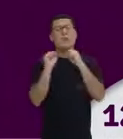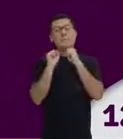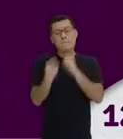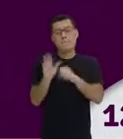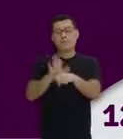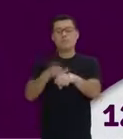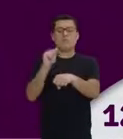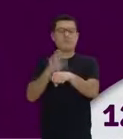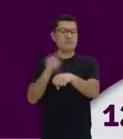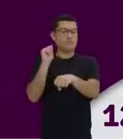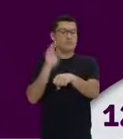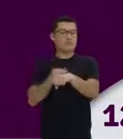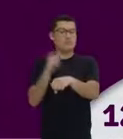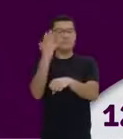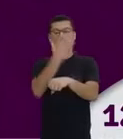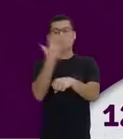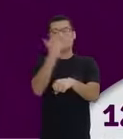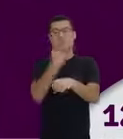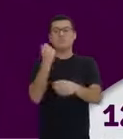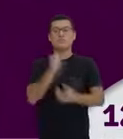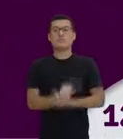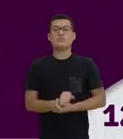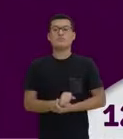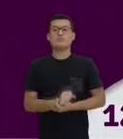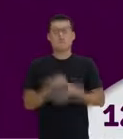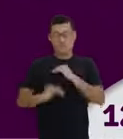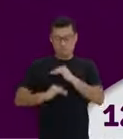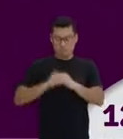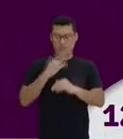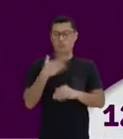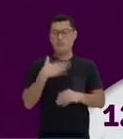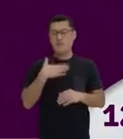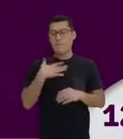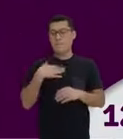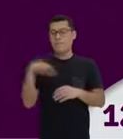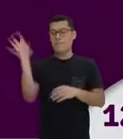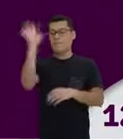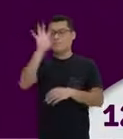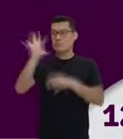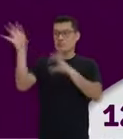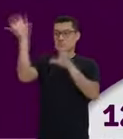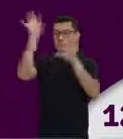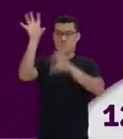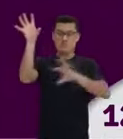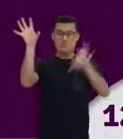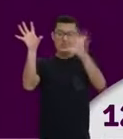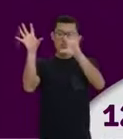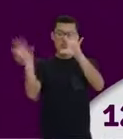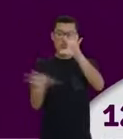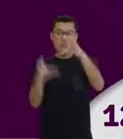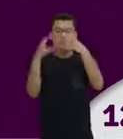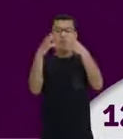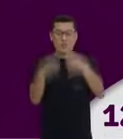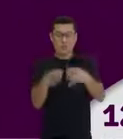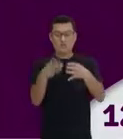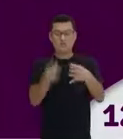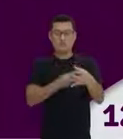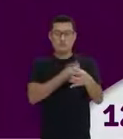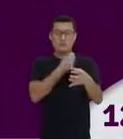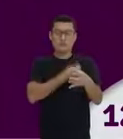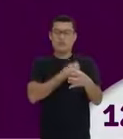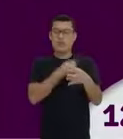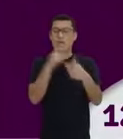posso chamar de música aquela música que é produzida na minha região que é produzida na minha localidade